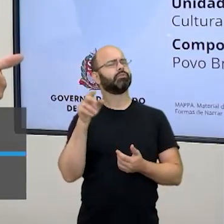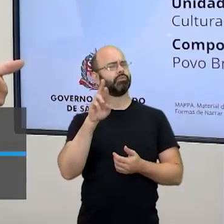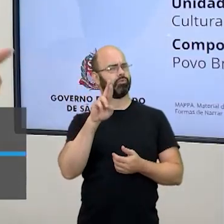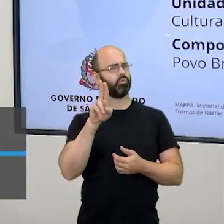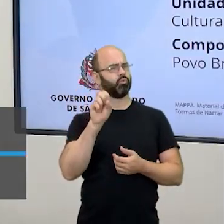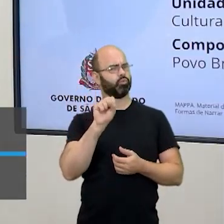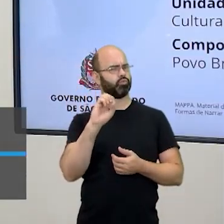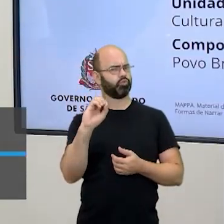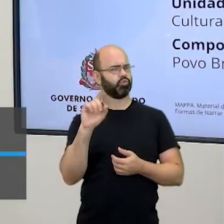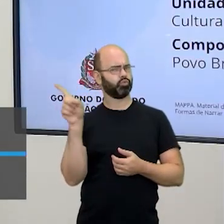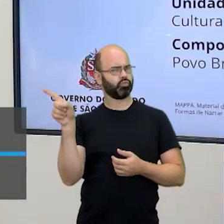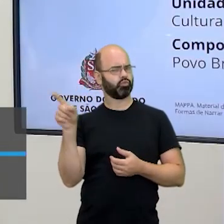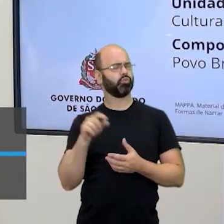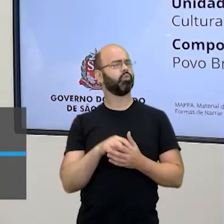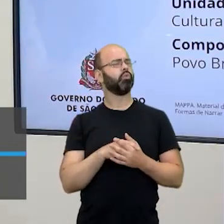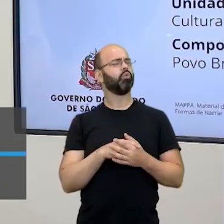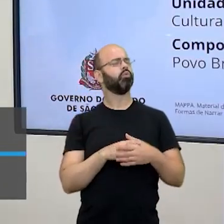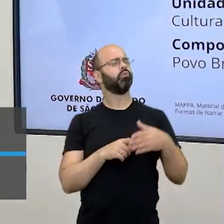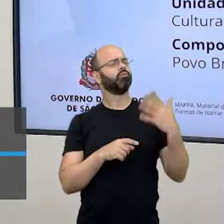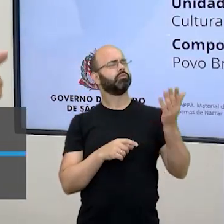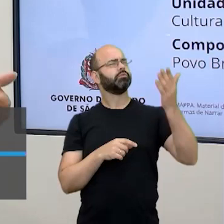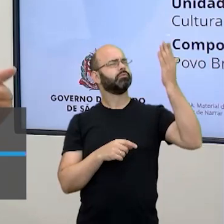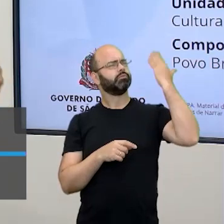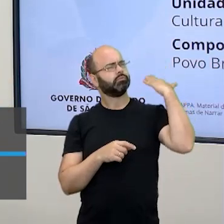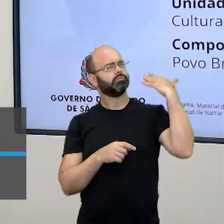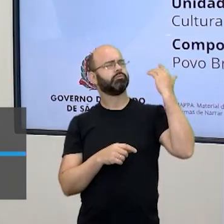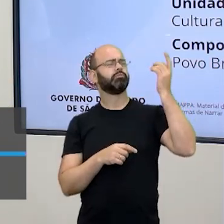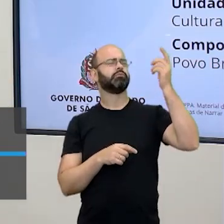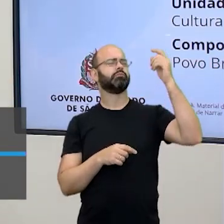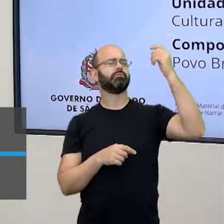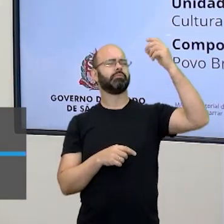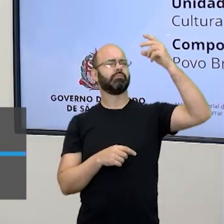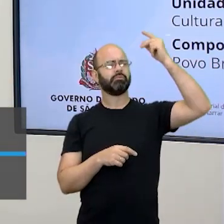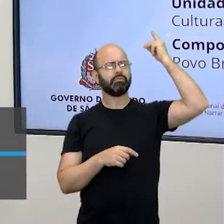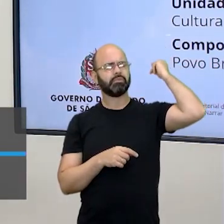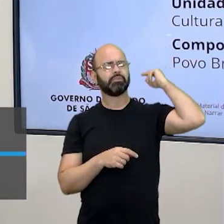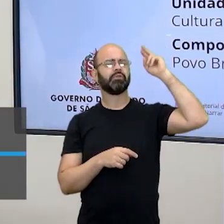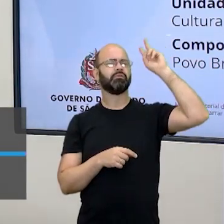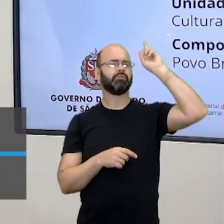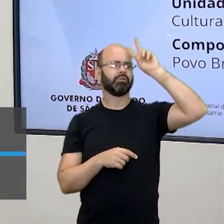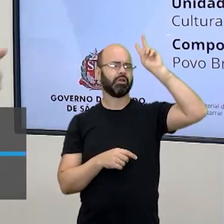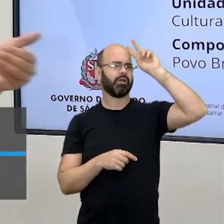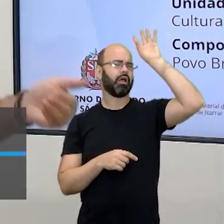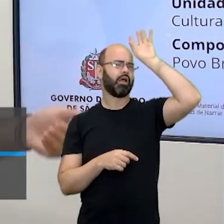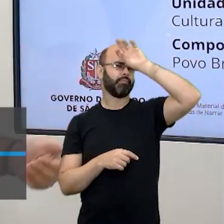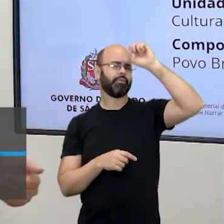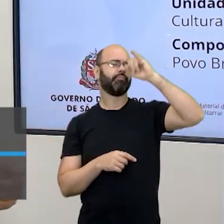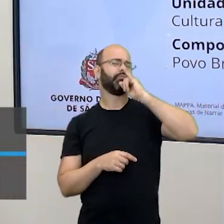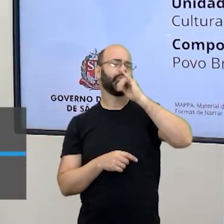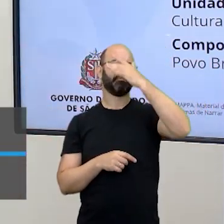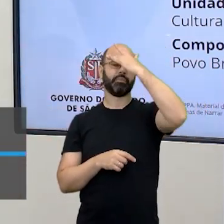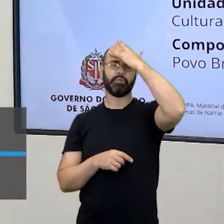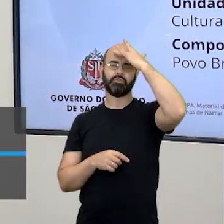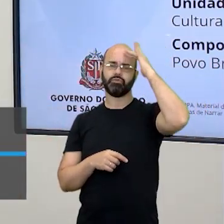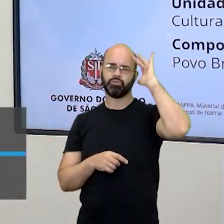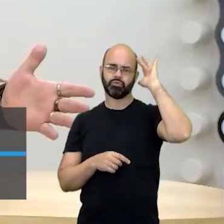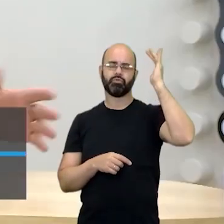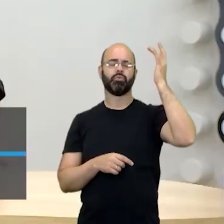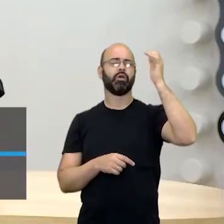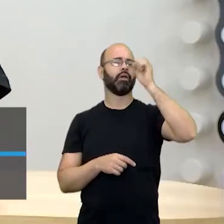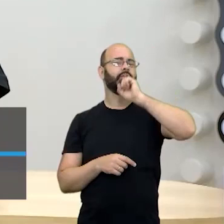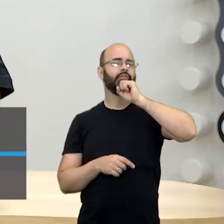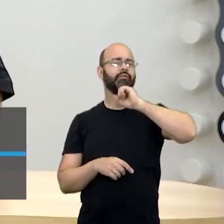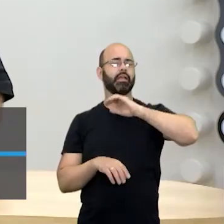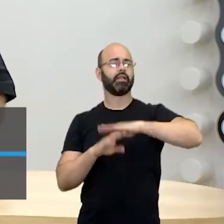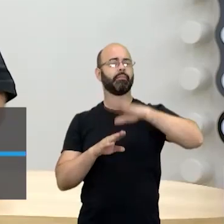aprendeu algo acerca do passado, acerca da história, conversando com uma pessoa mais velha, com uma pessoa mais experiente?